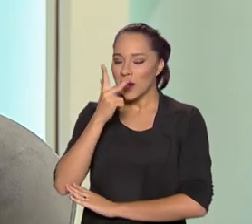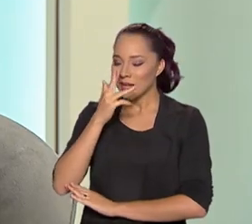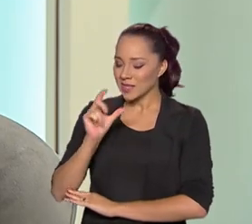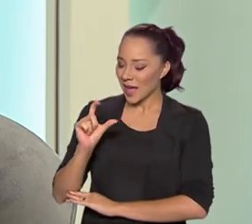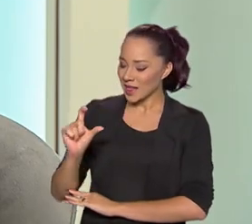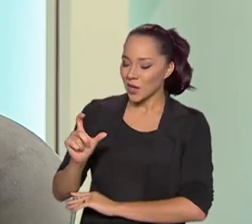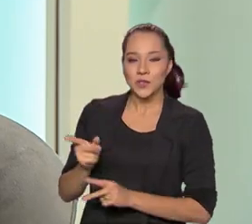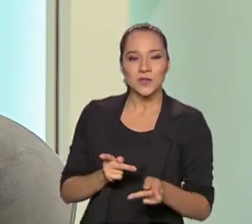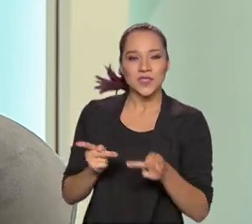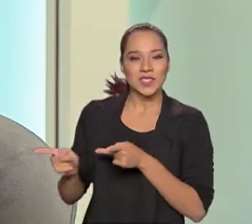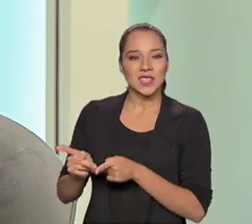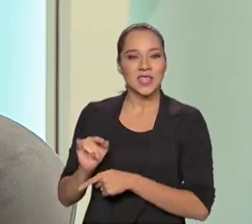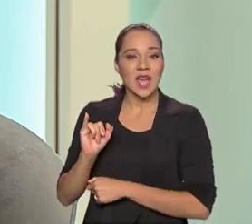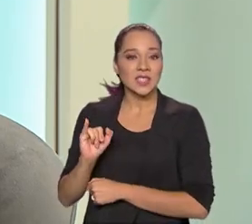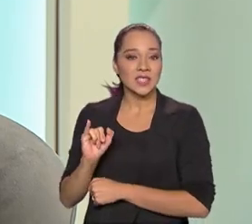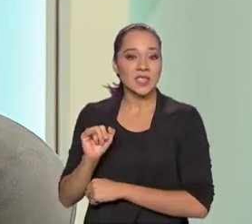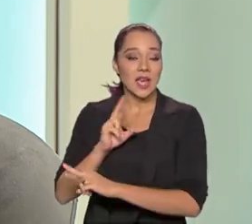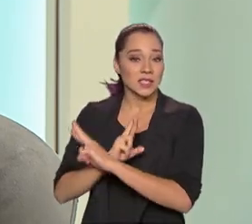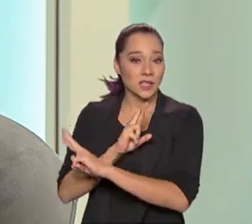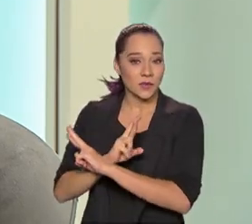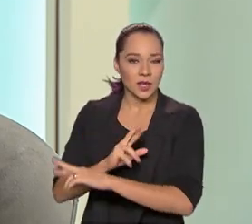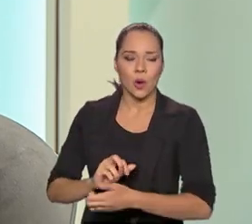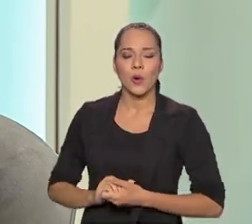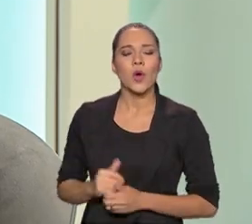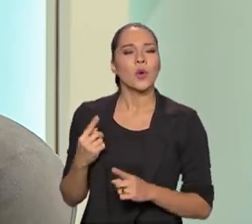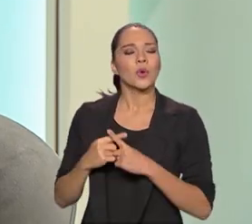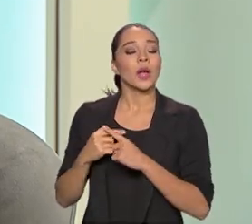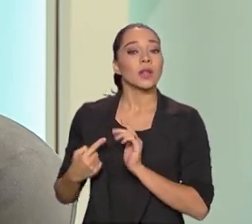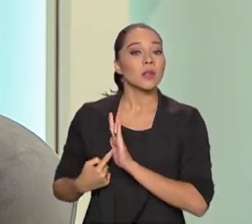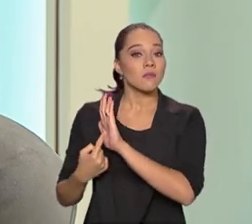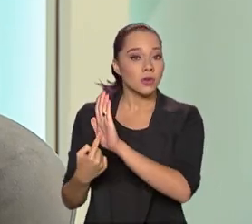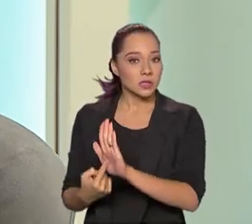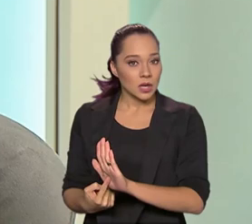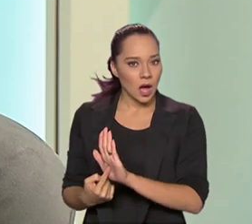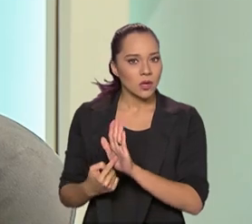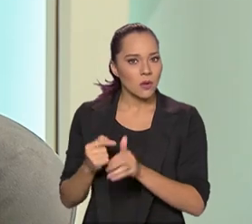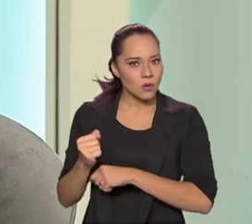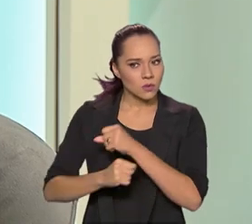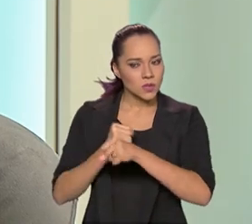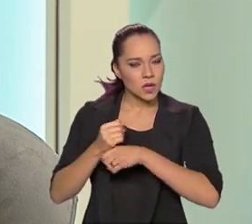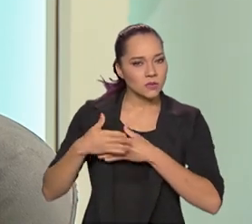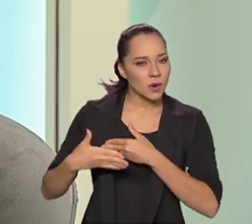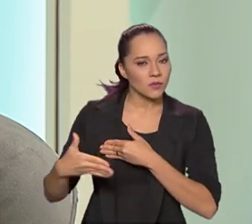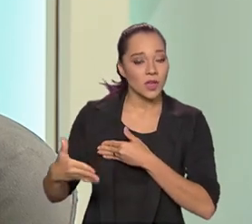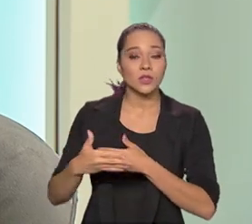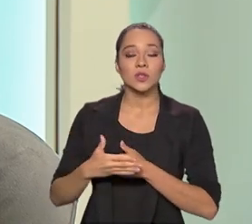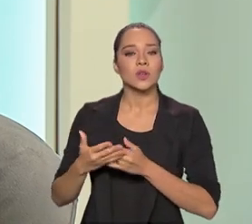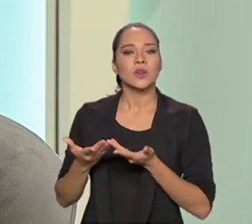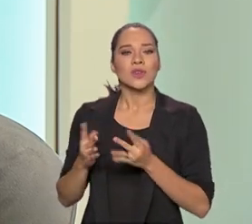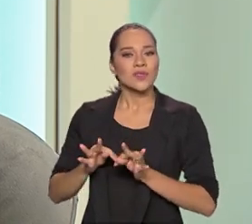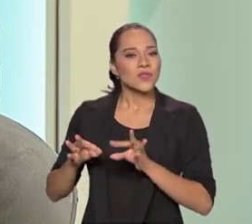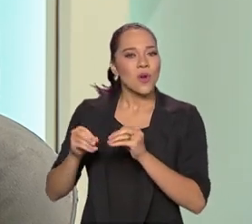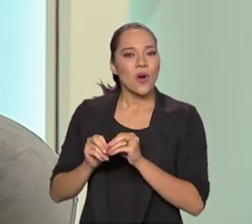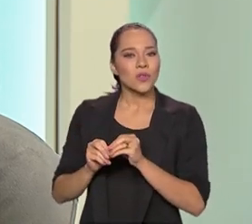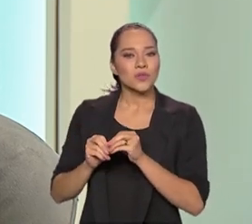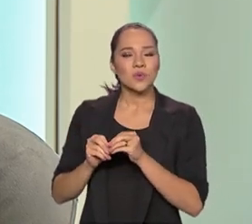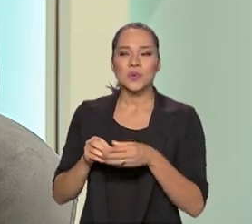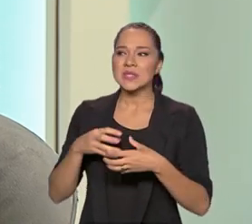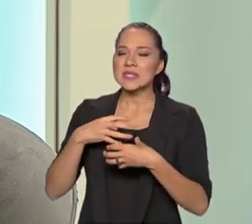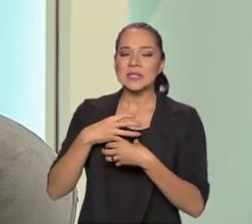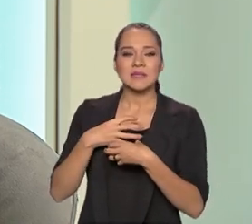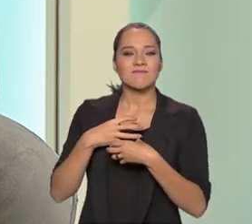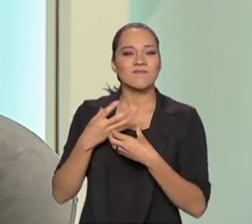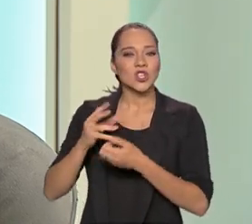visitas da Receita Federal, porque ela tem demonstrado, ao longo dos anos, todo o seu espírito